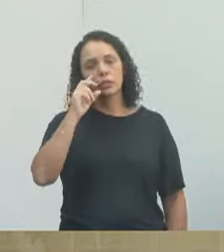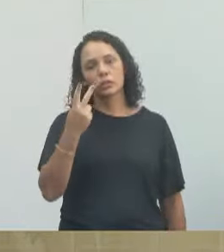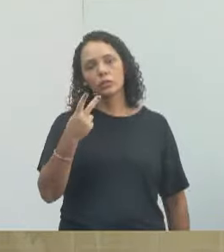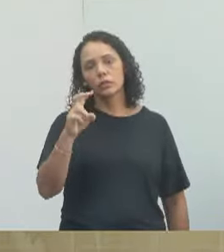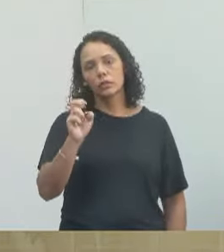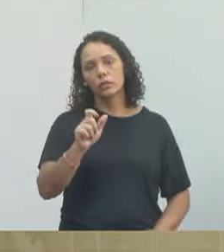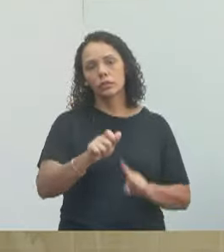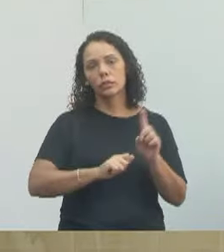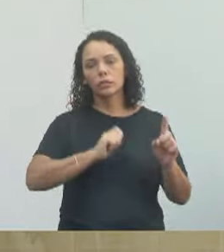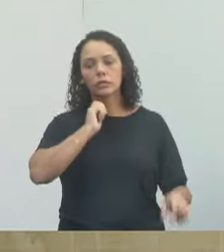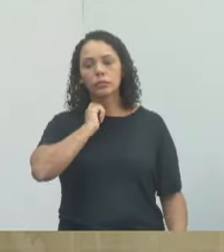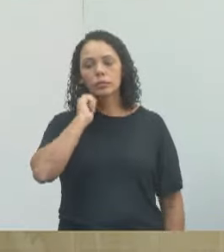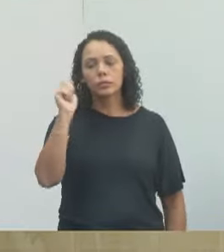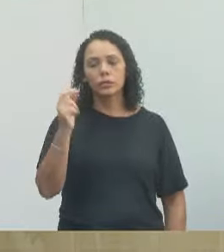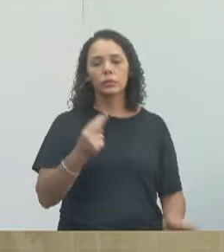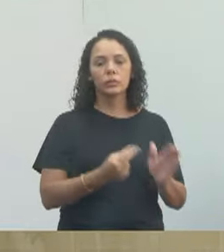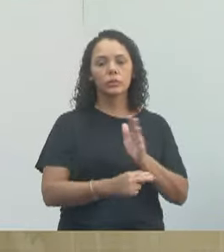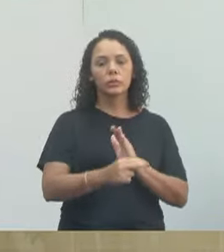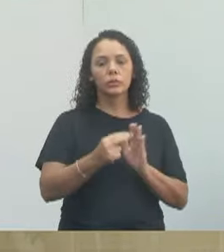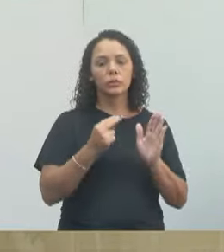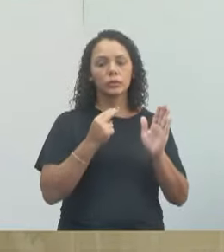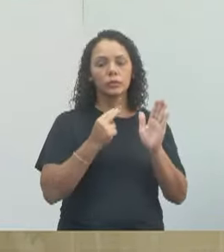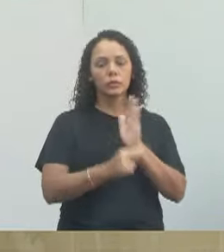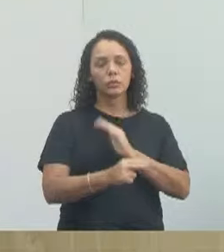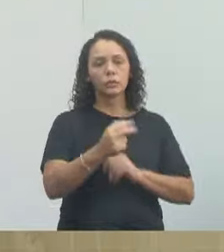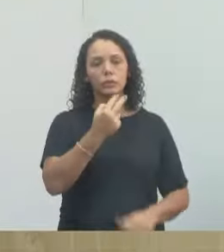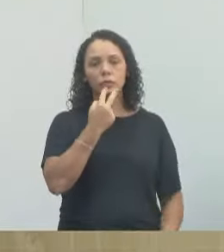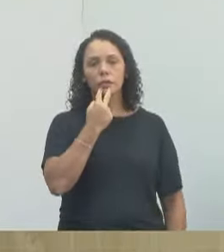corrente autoria Valmir do Parque